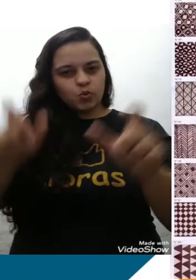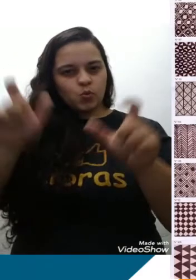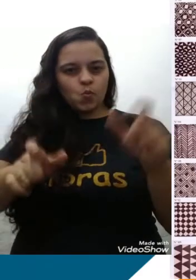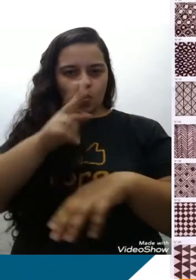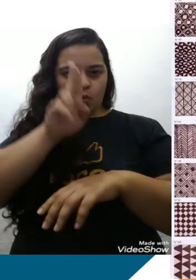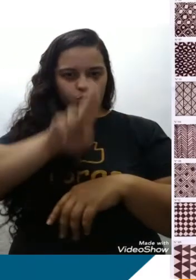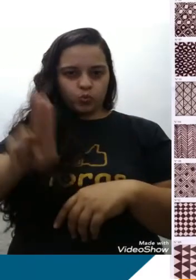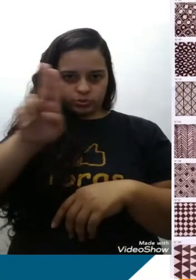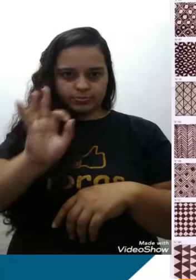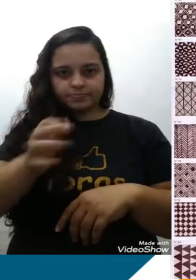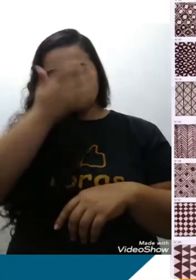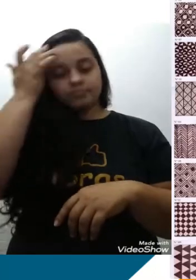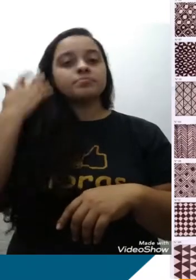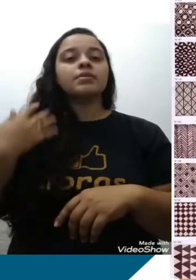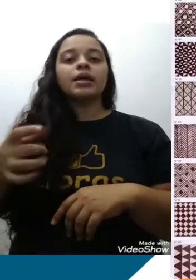que a gente utiliza.